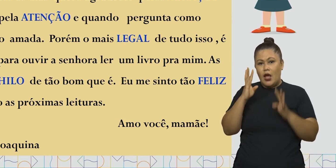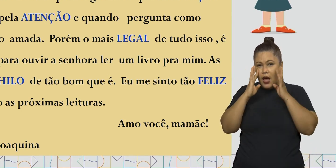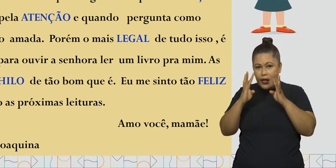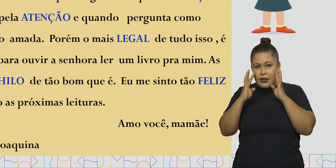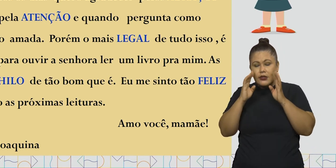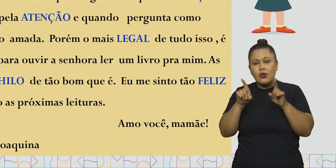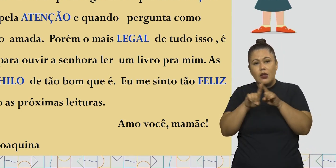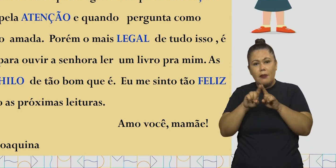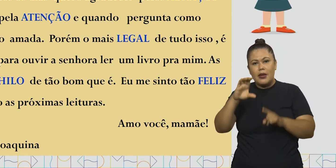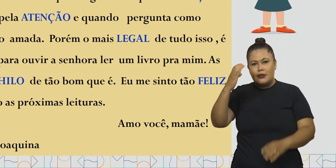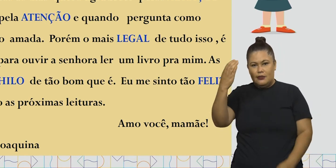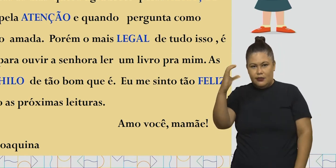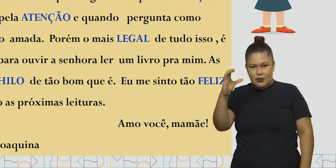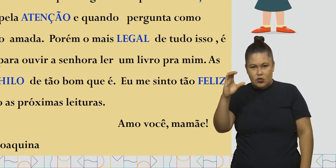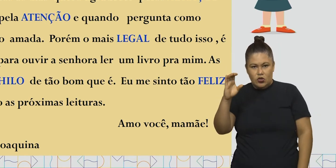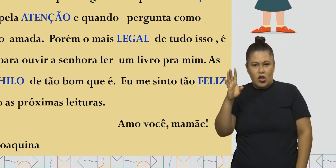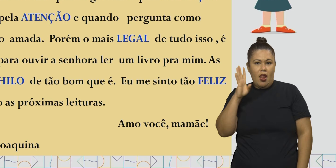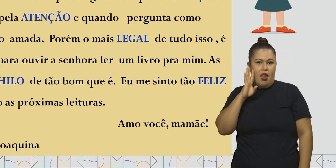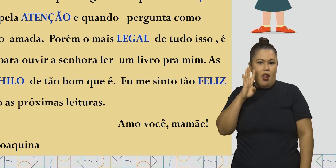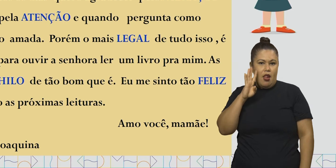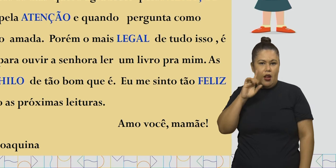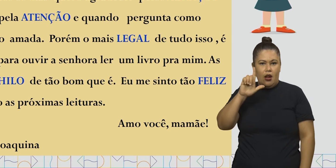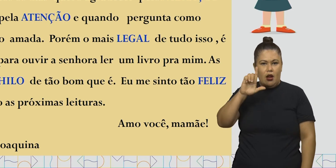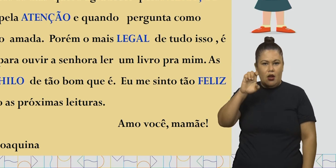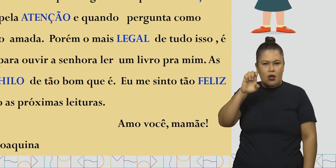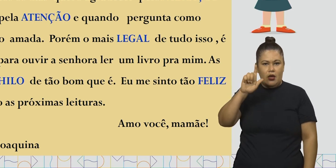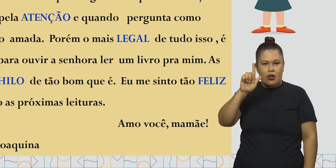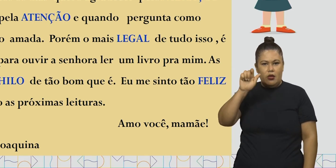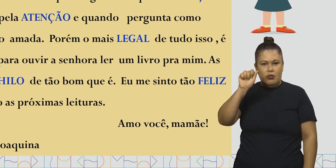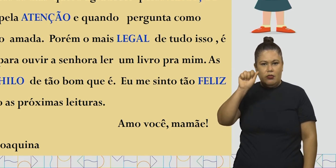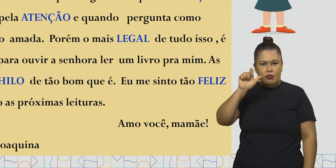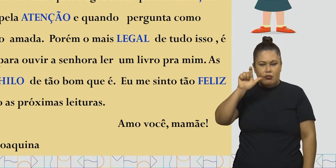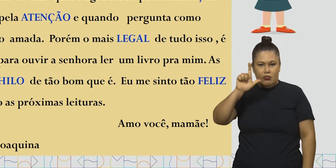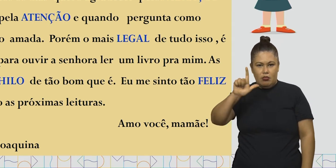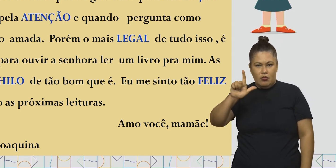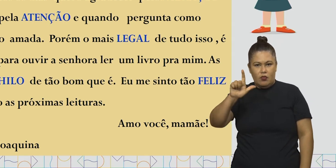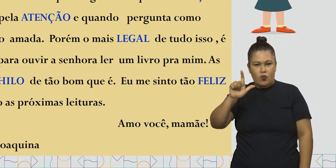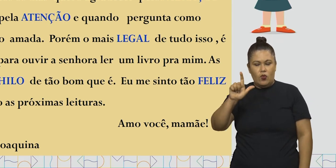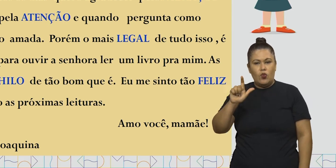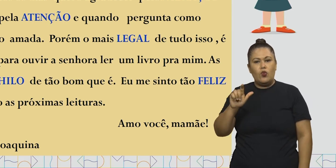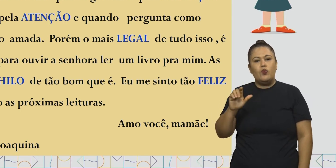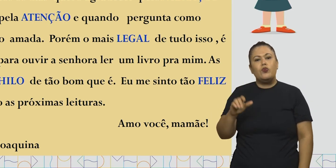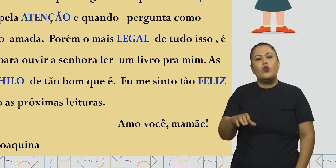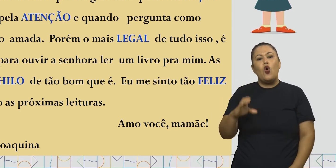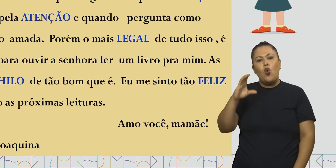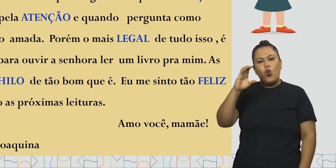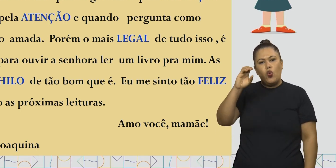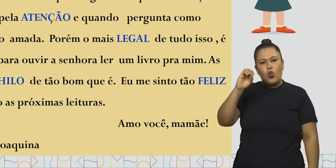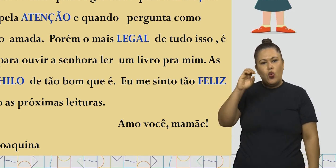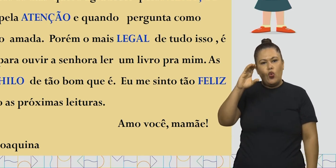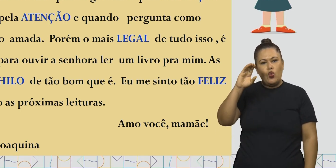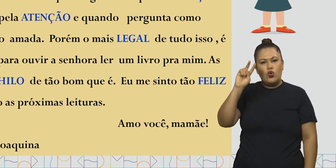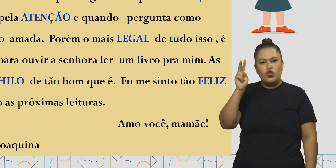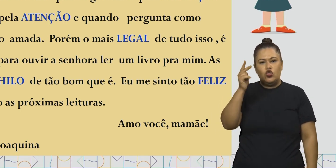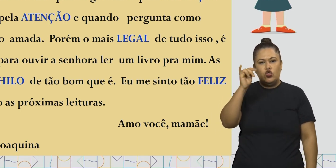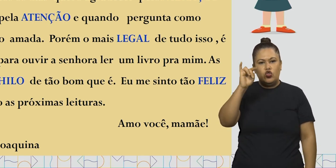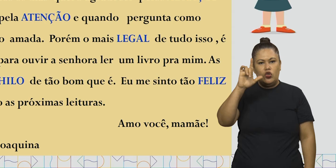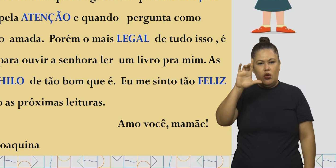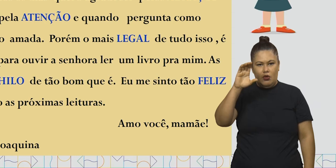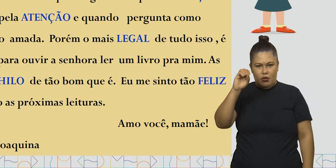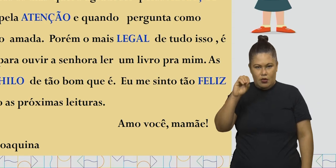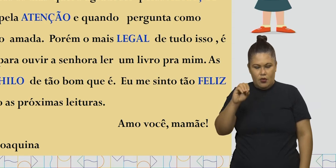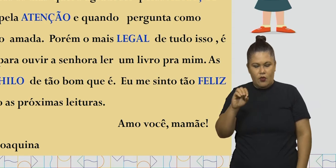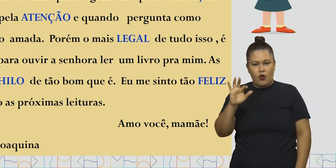é com cedilha também. Legal é com L e não com U. Cochilo não é com X, mas sim